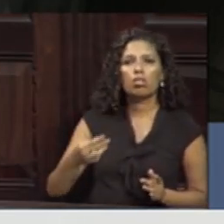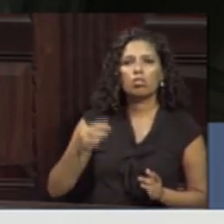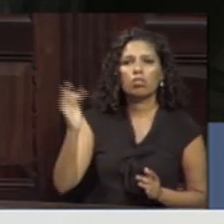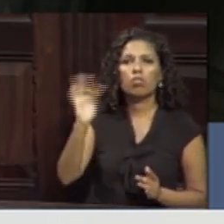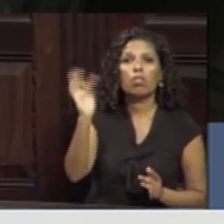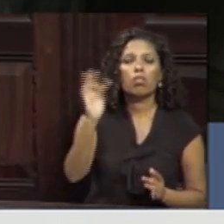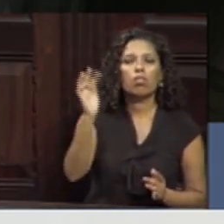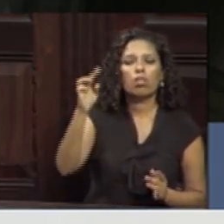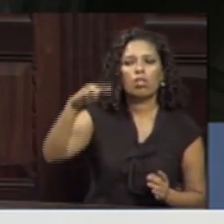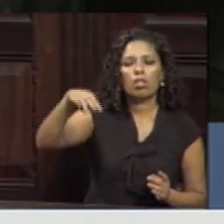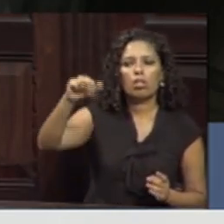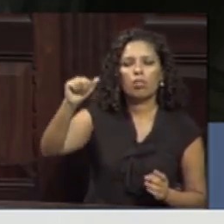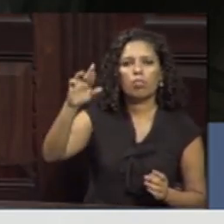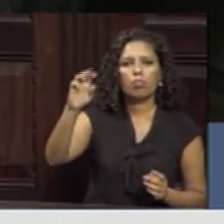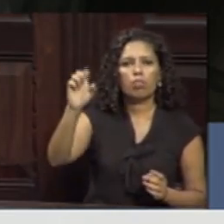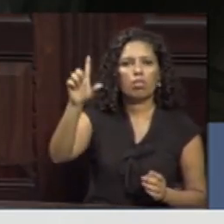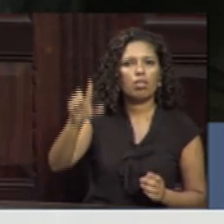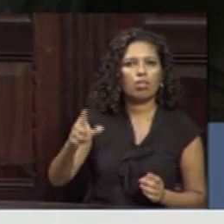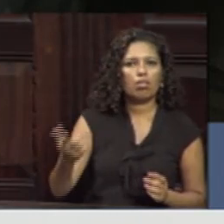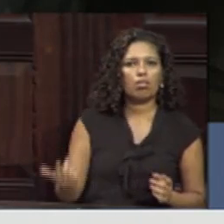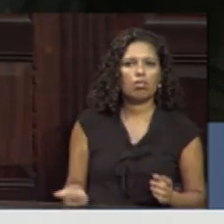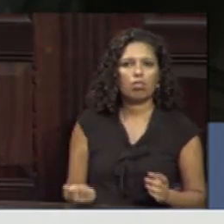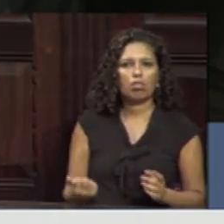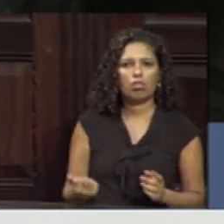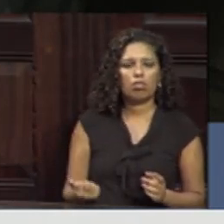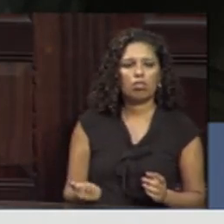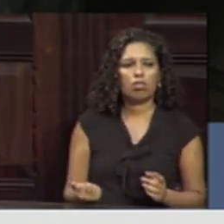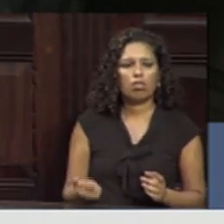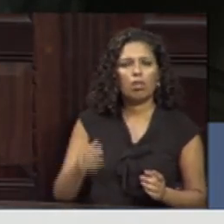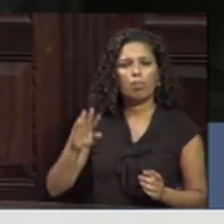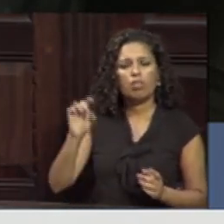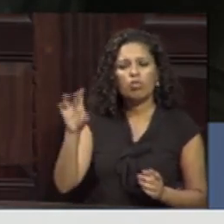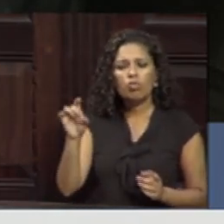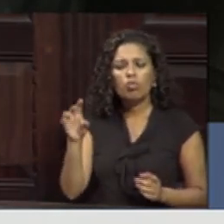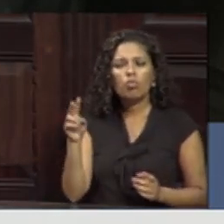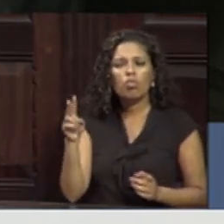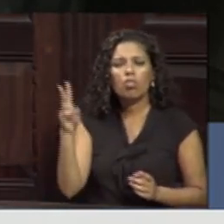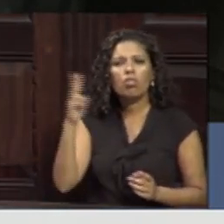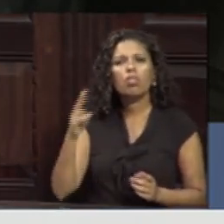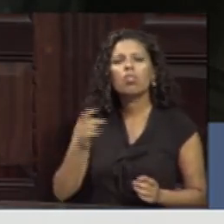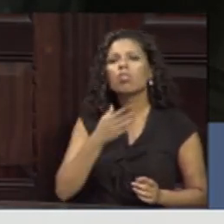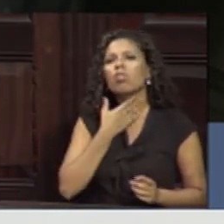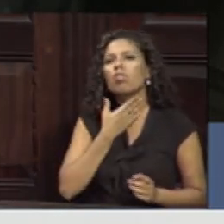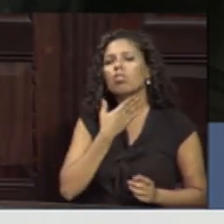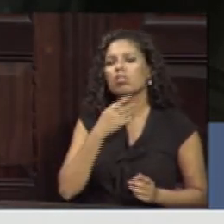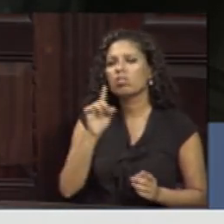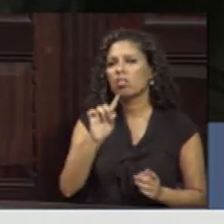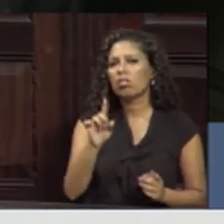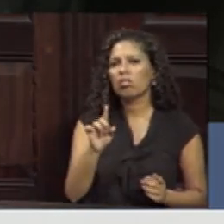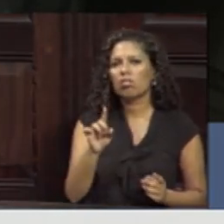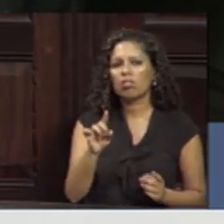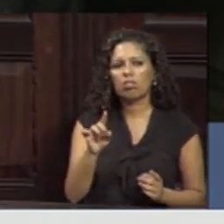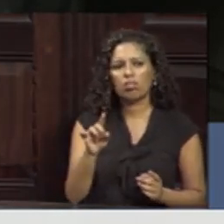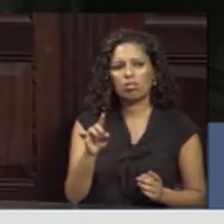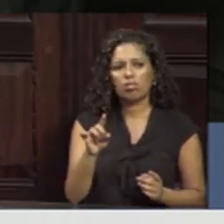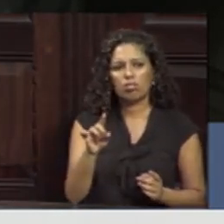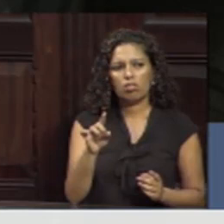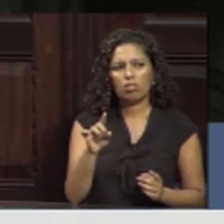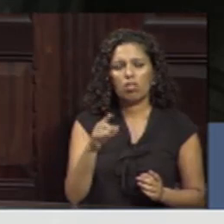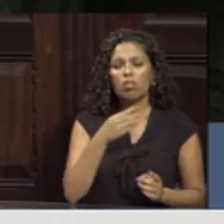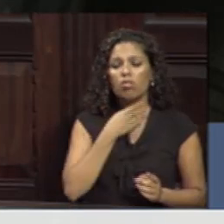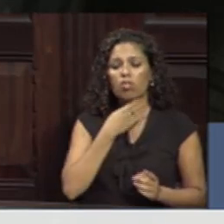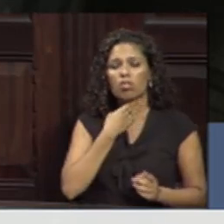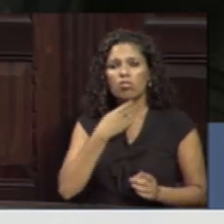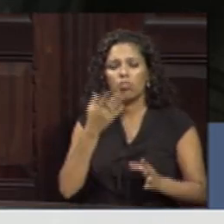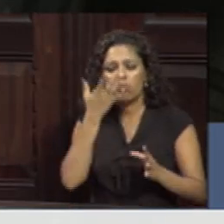se fazia ouvir, mas não só a voz da Maré, a voz daqueles que são